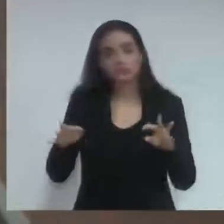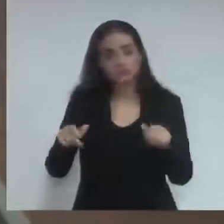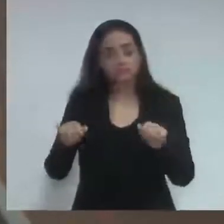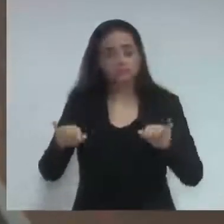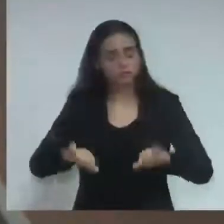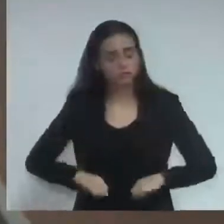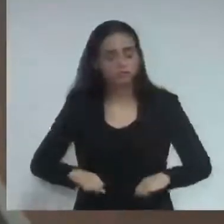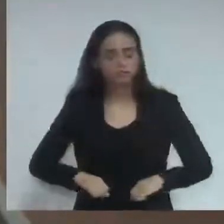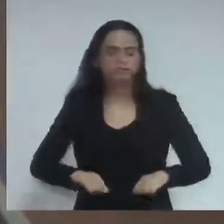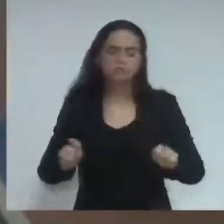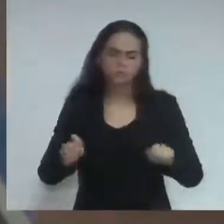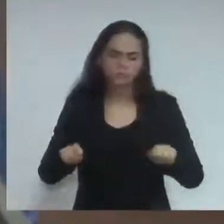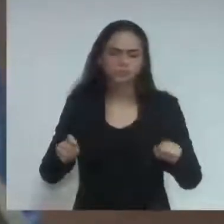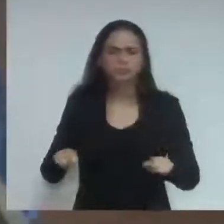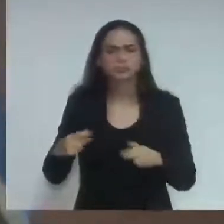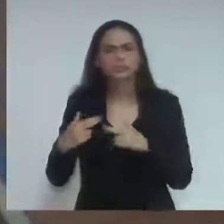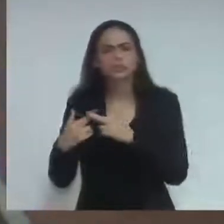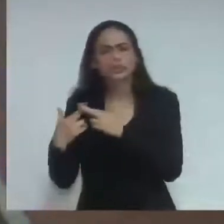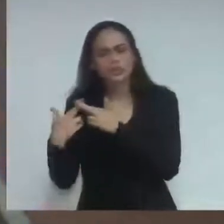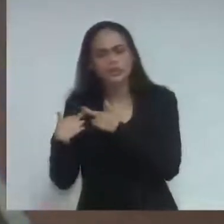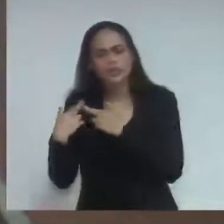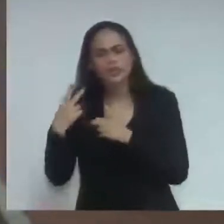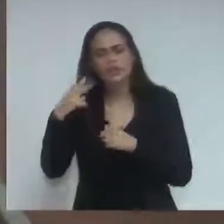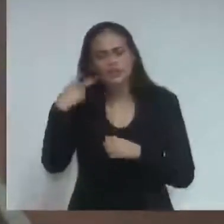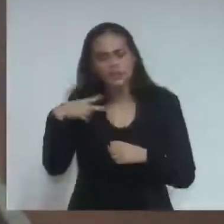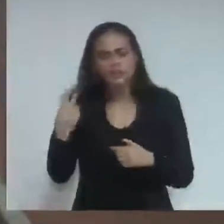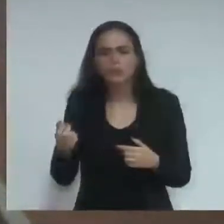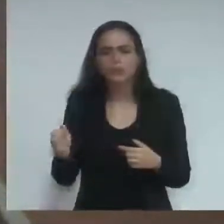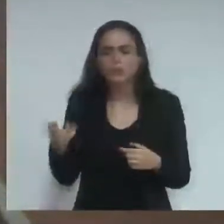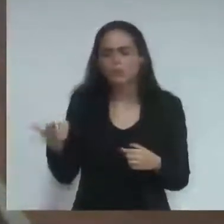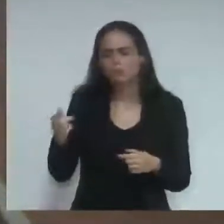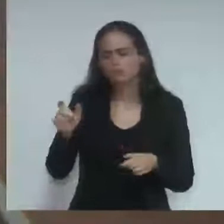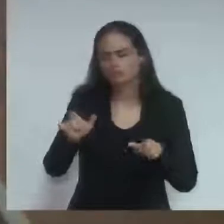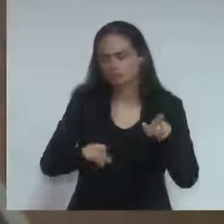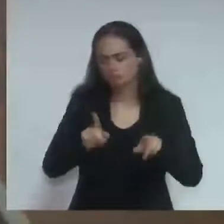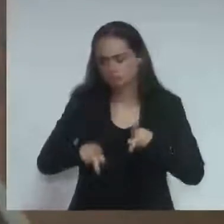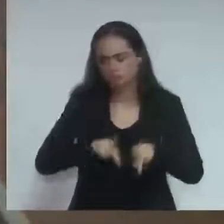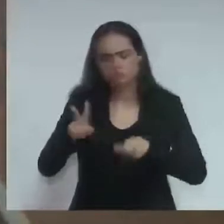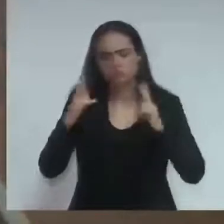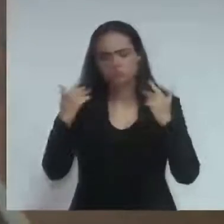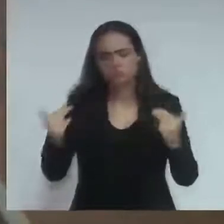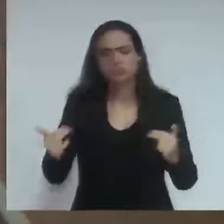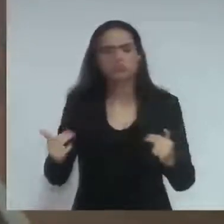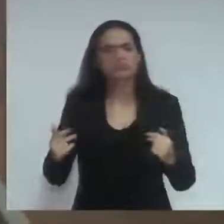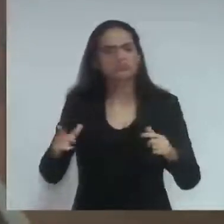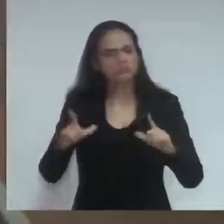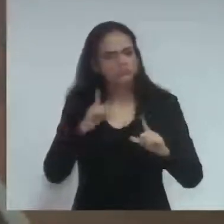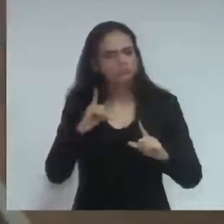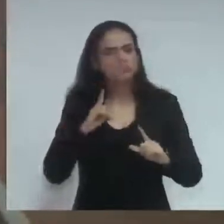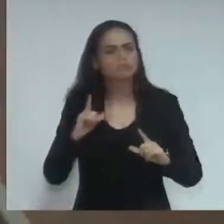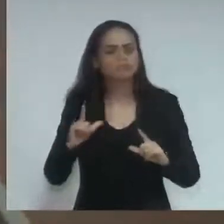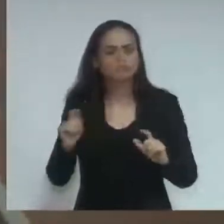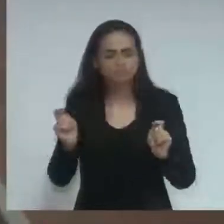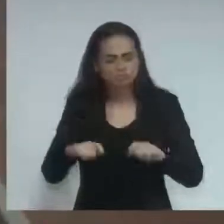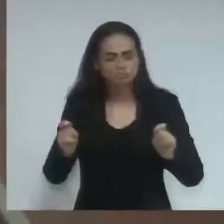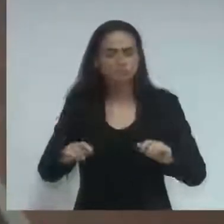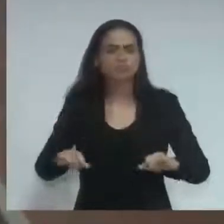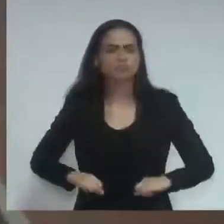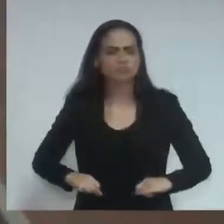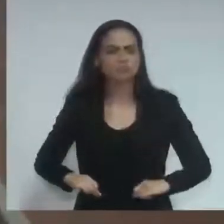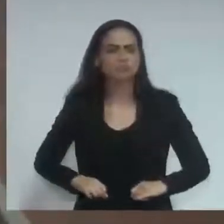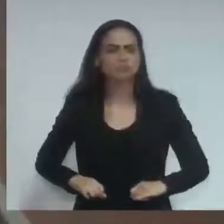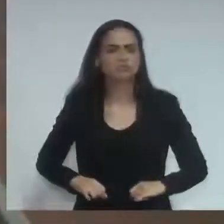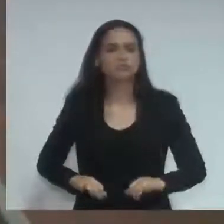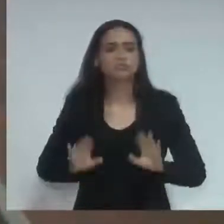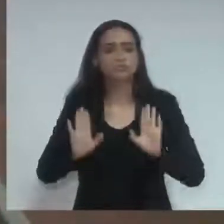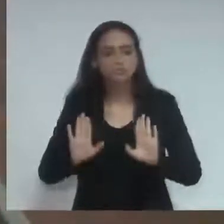vítimas, seja como vereador, seja como cidadão, né? E eu acho que precisa os órgãos que eventualmente recebem isso, procurar fazer